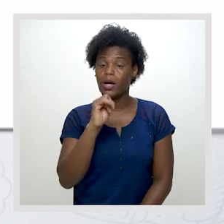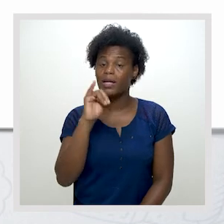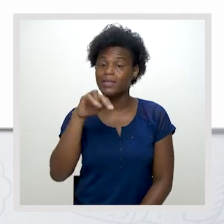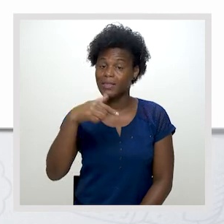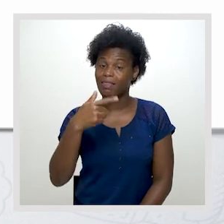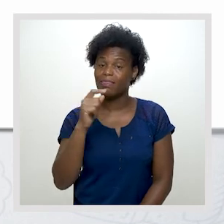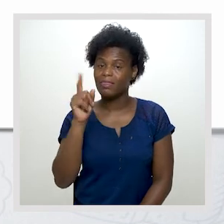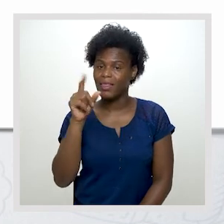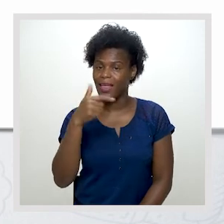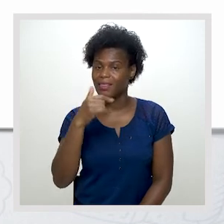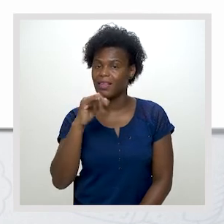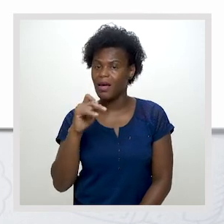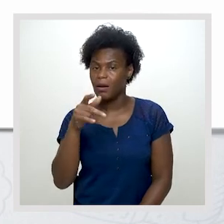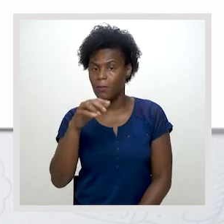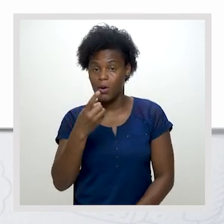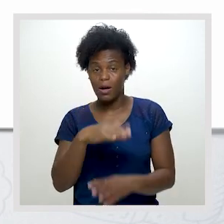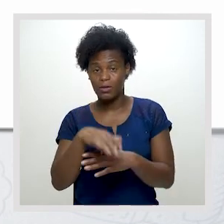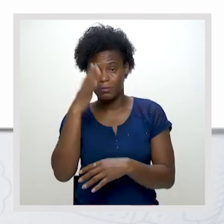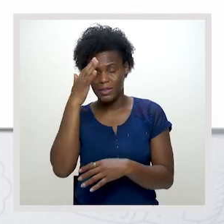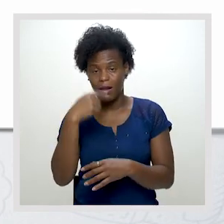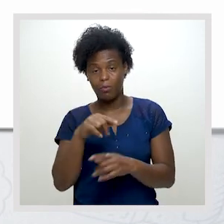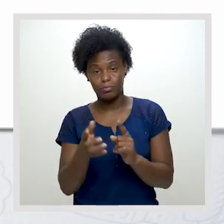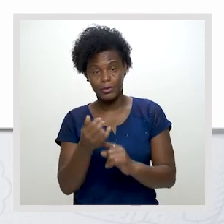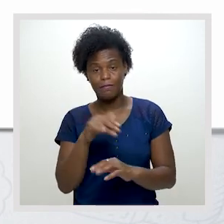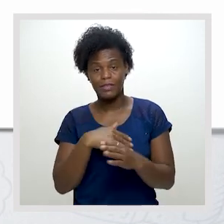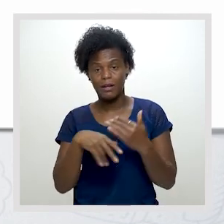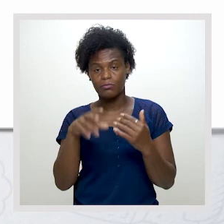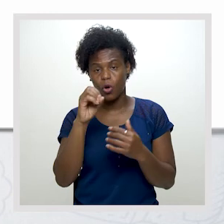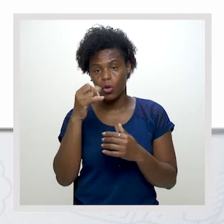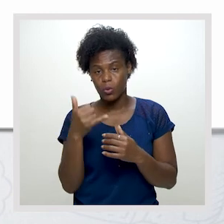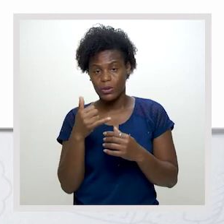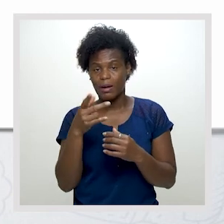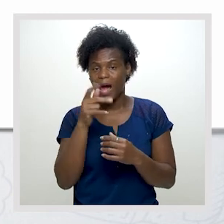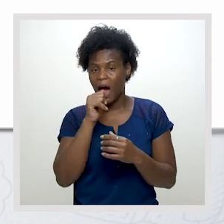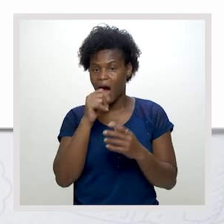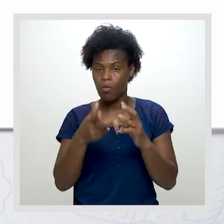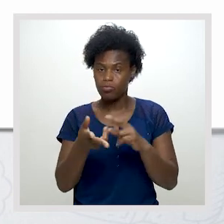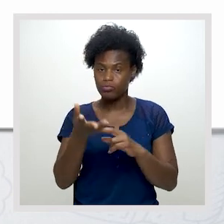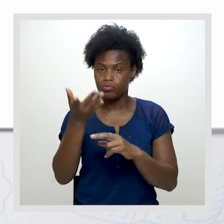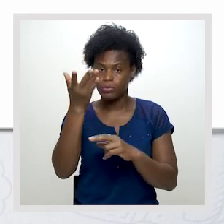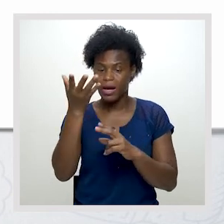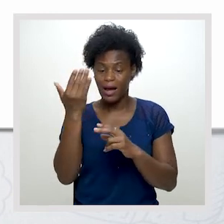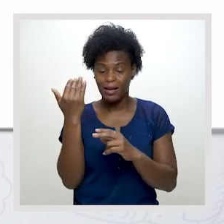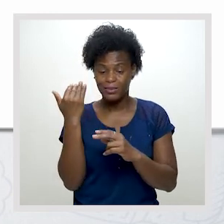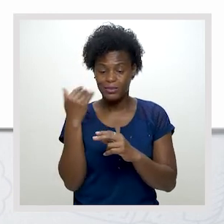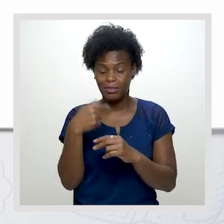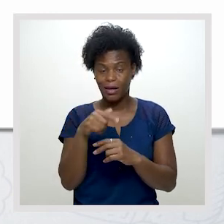capacidade, elas conseguiram produzir oxigênio através do vapor de água que continha